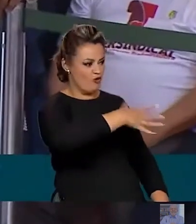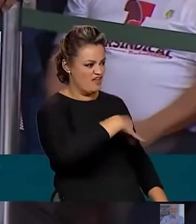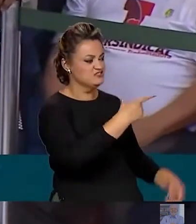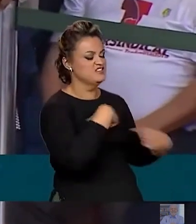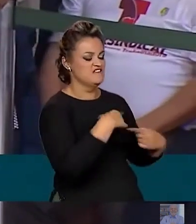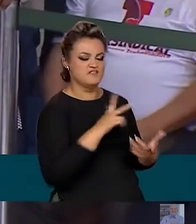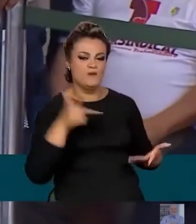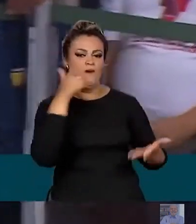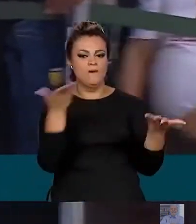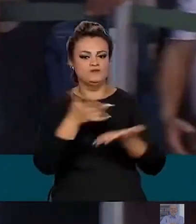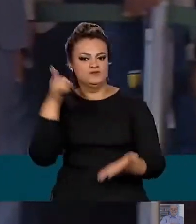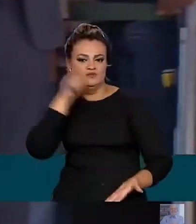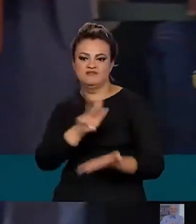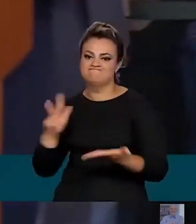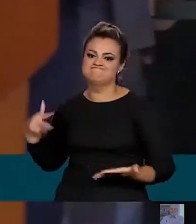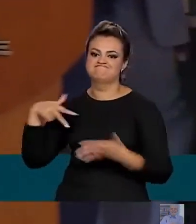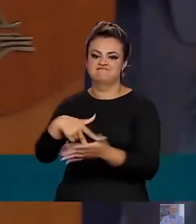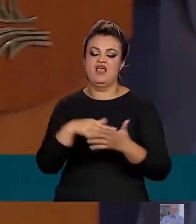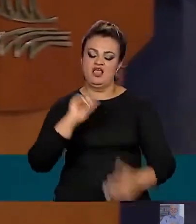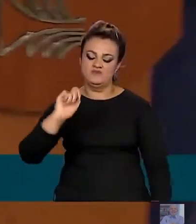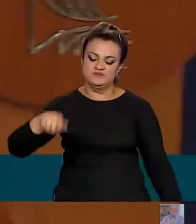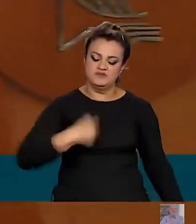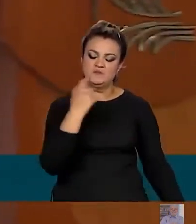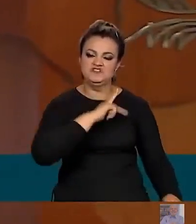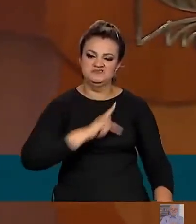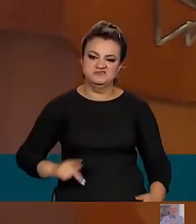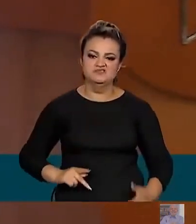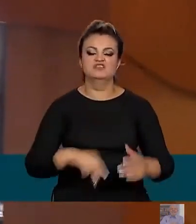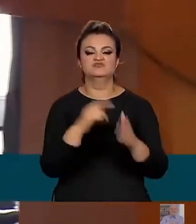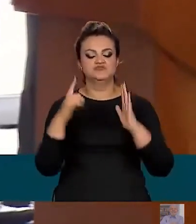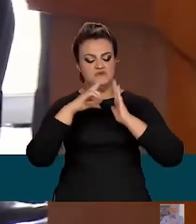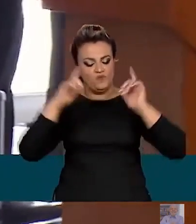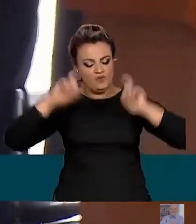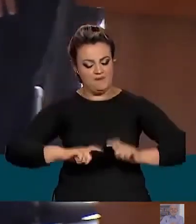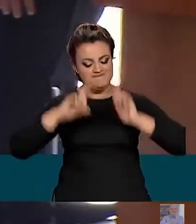hoje, no Palácio do Planalto, presidindo este país outra vez.